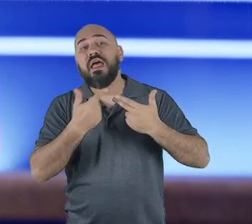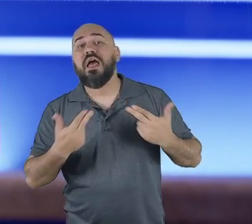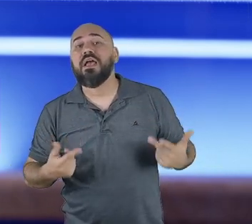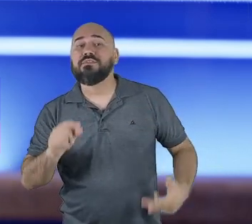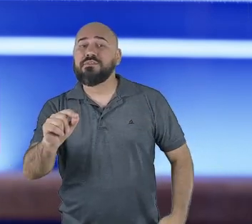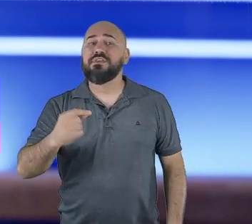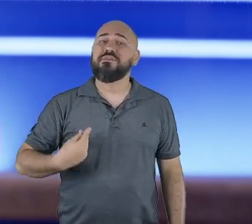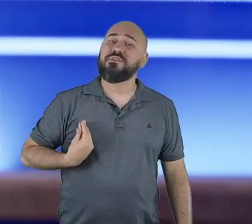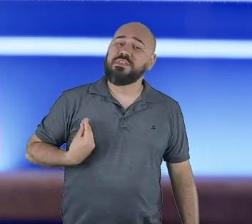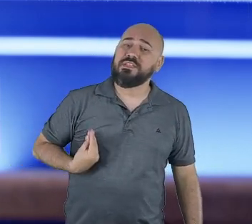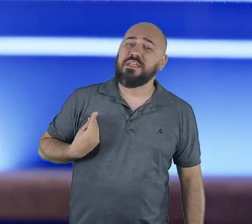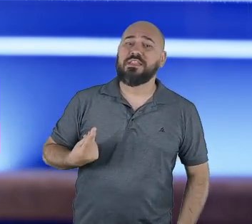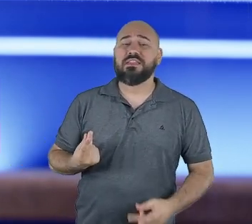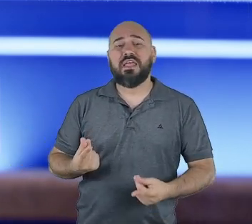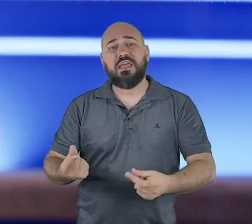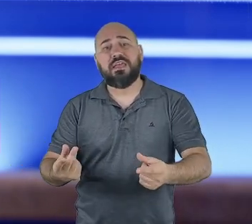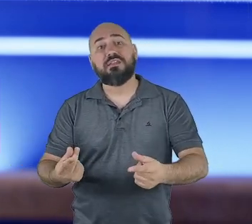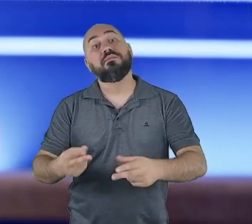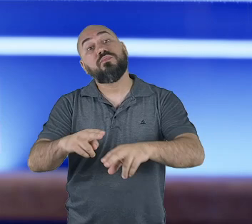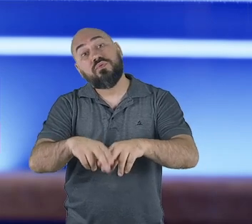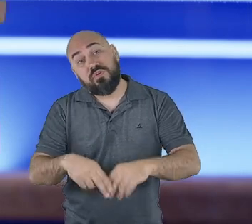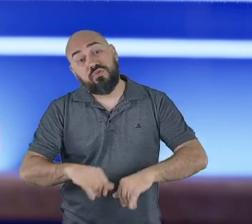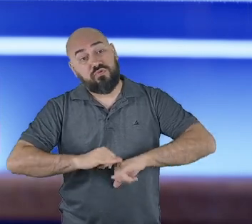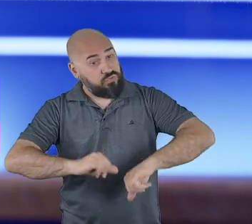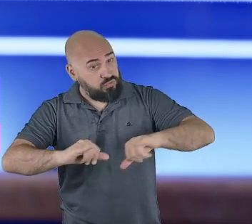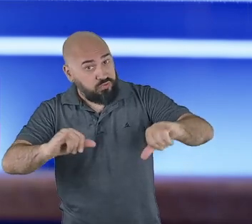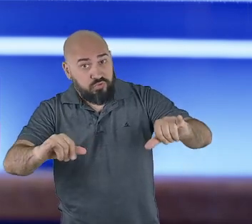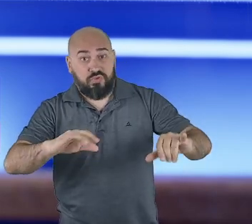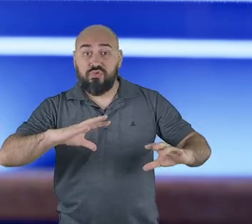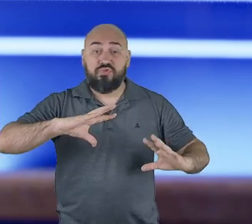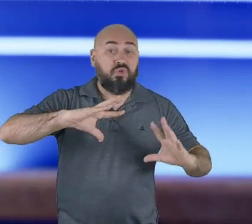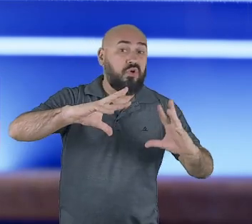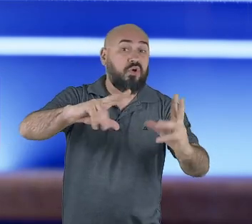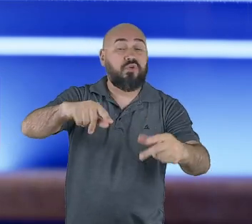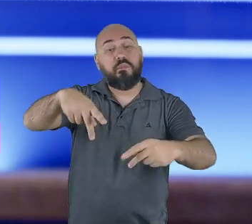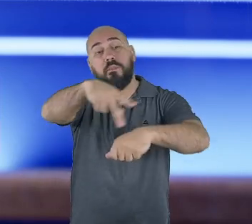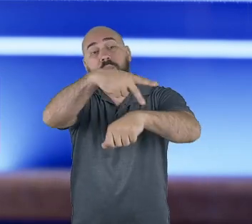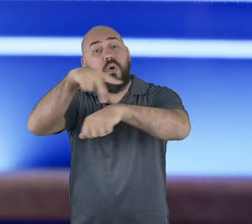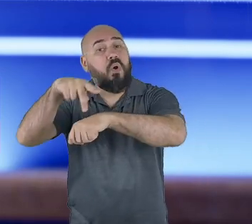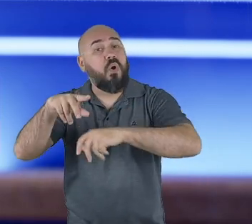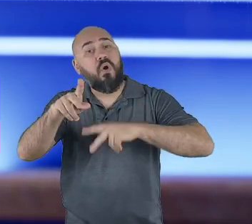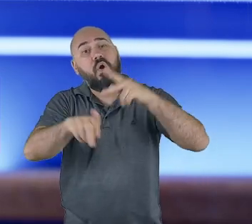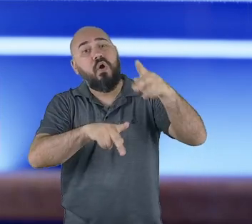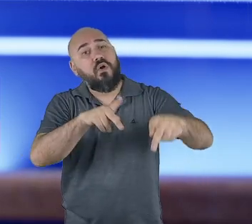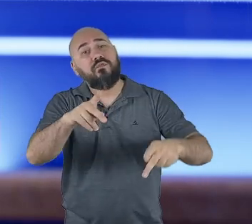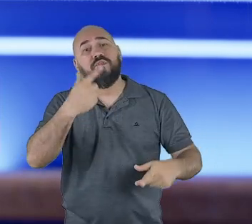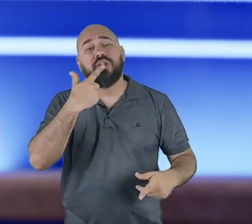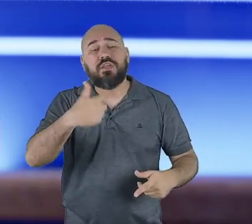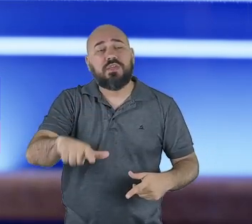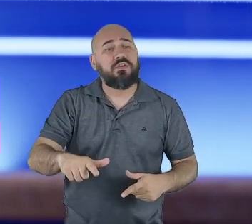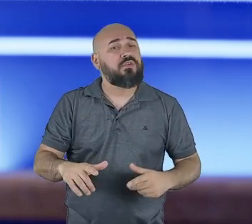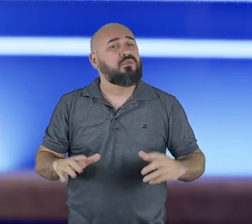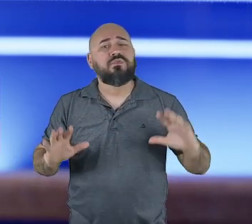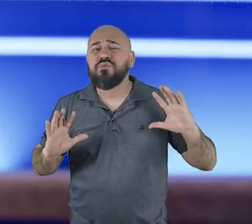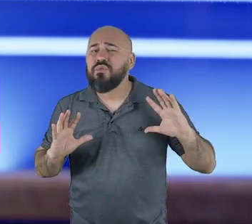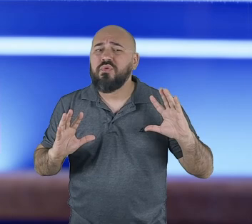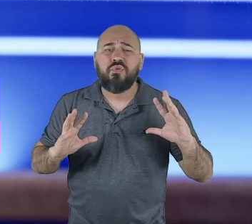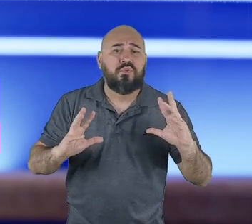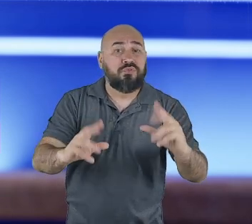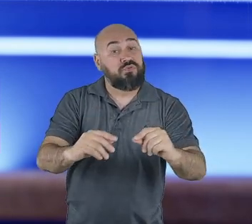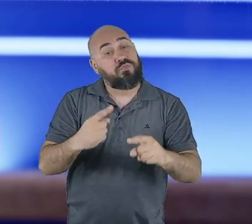todas as nações, tribos, línguas e povos. O anjo prega ao mundo todo, porque Deus